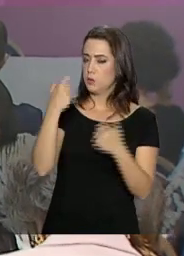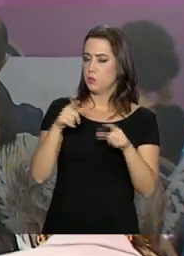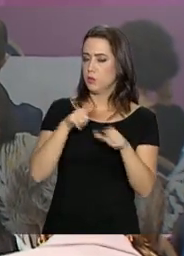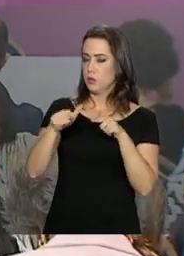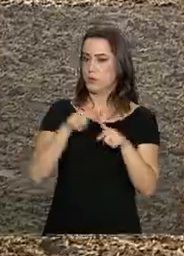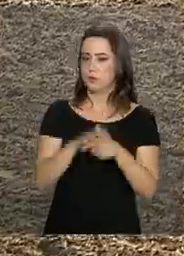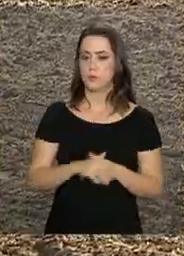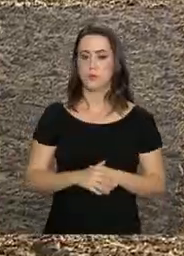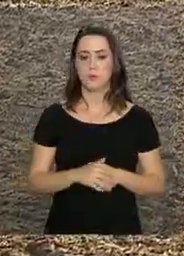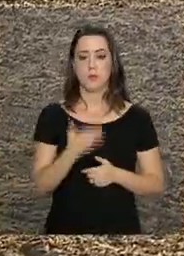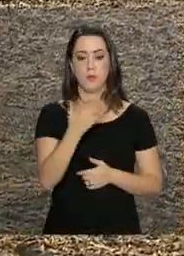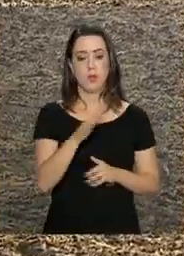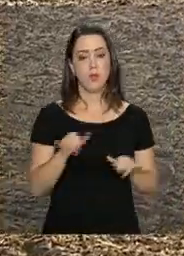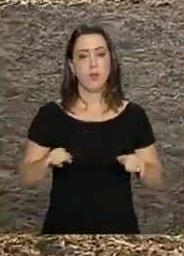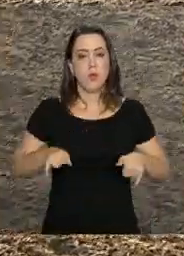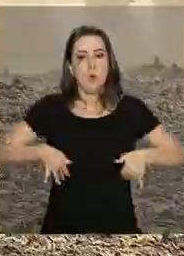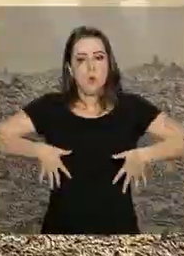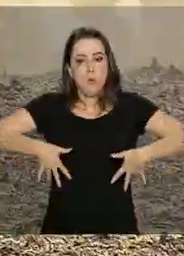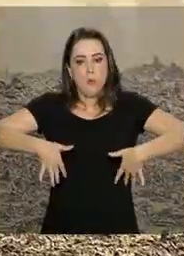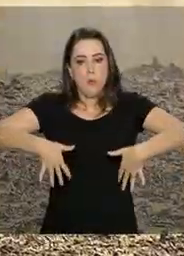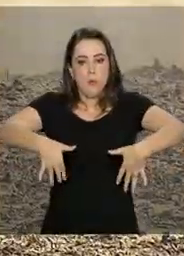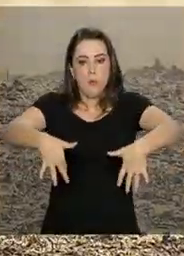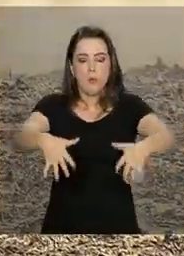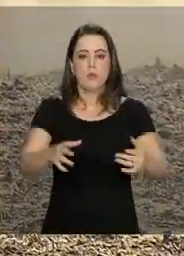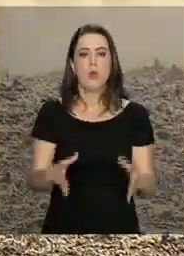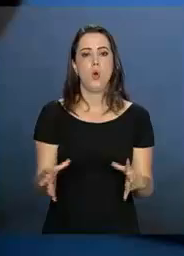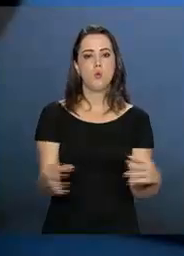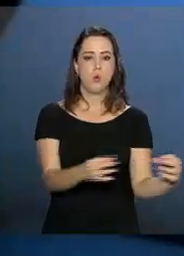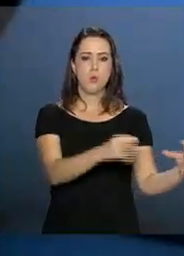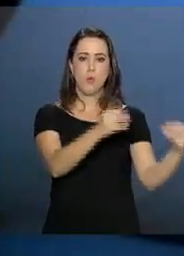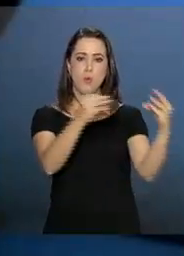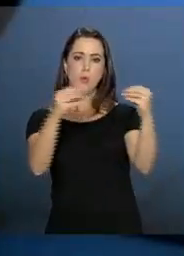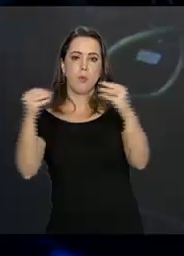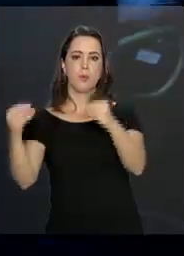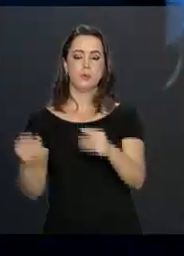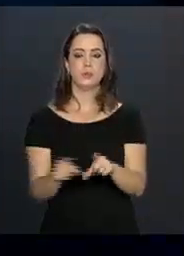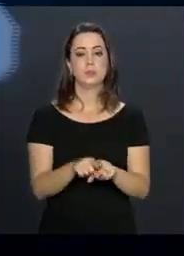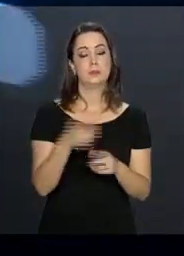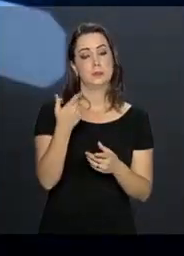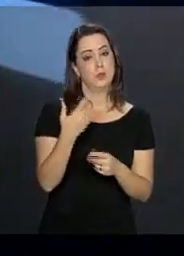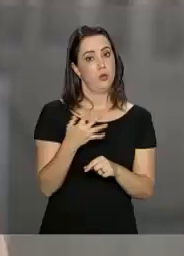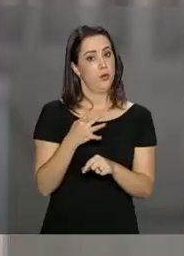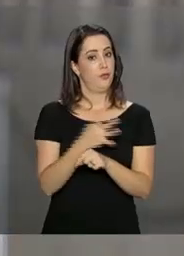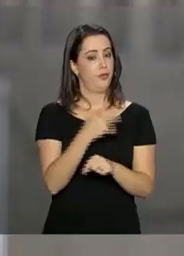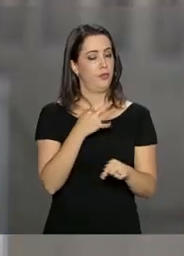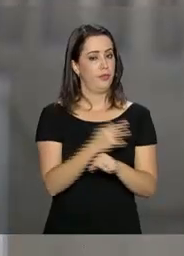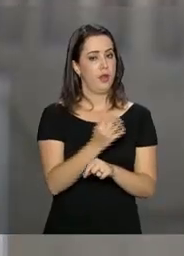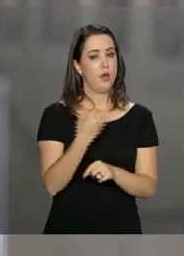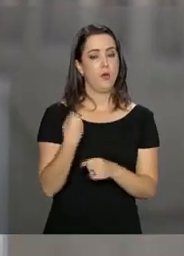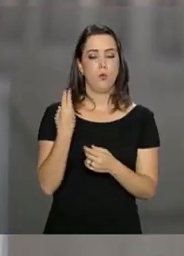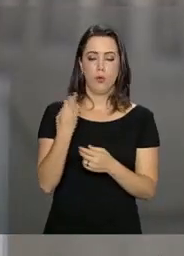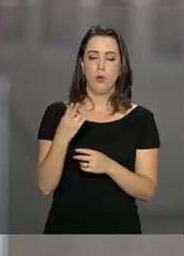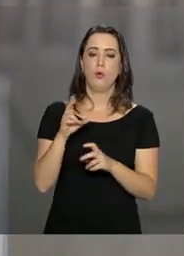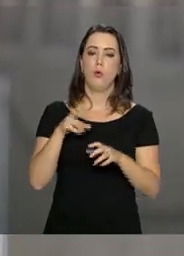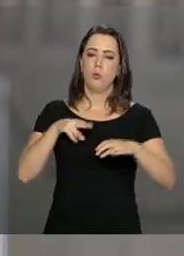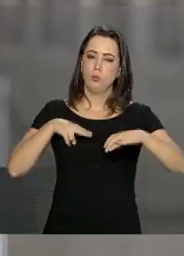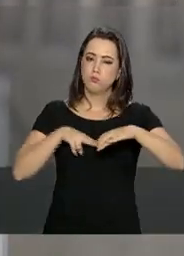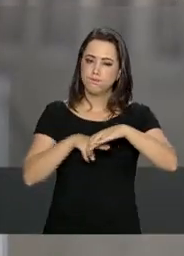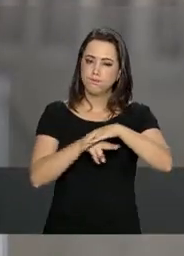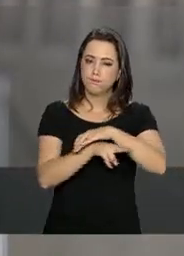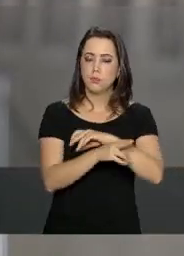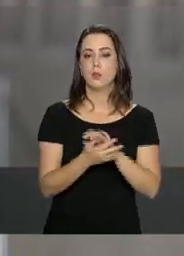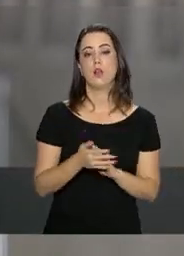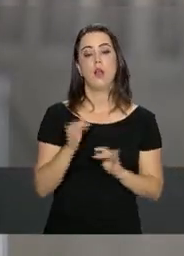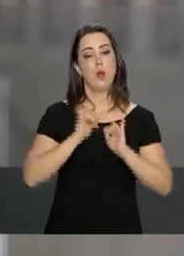de trabalho, como agrotóxicos, poeiras orgânicas, metais e radiação. A publicação é inédita